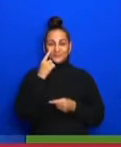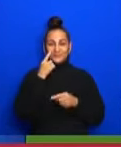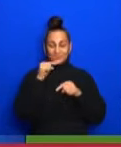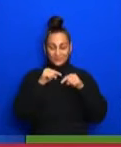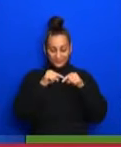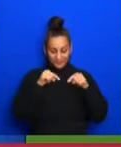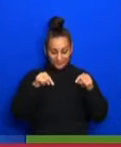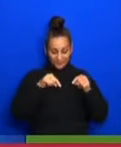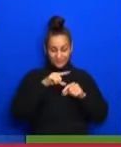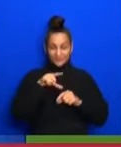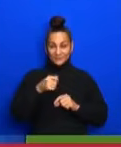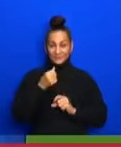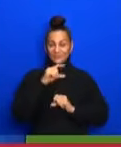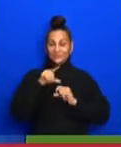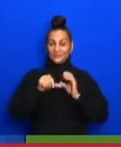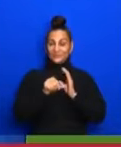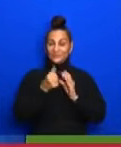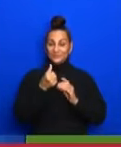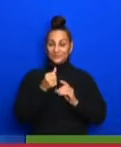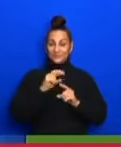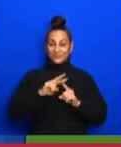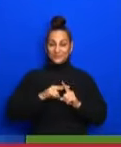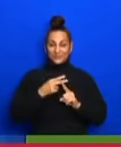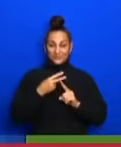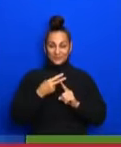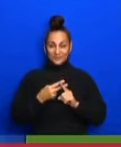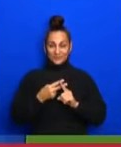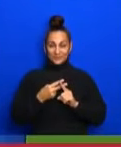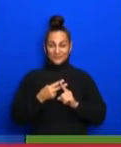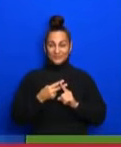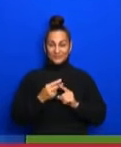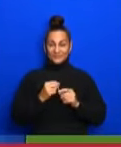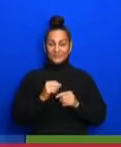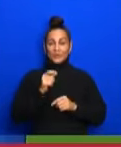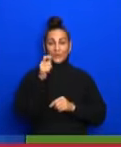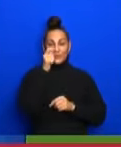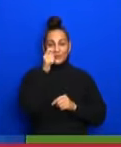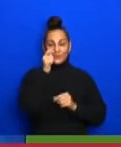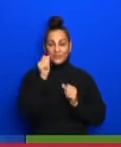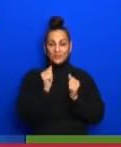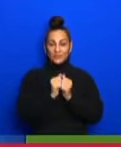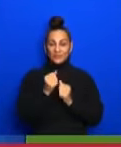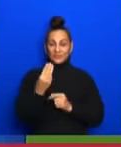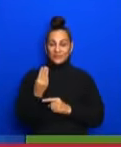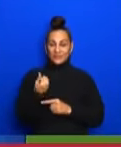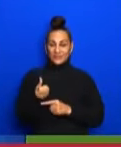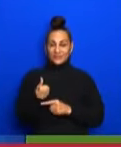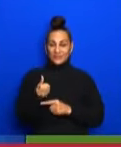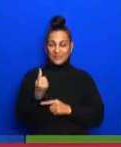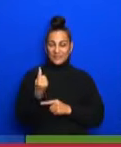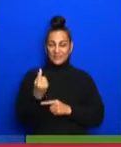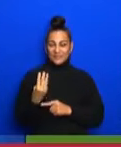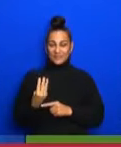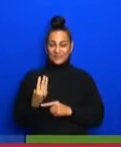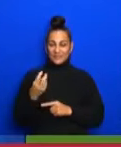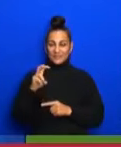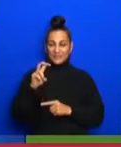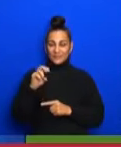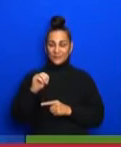confirmar as 6 dezenas sorteadas no primeiro sorteio da dupla cena. Confira comigo. 36,